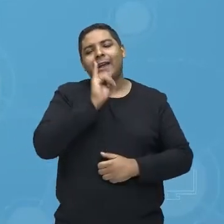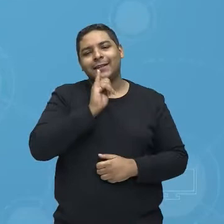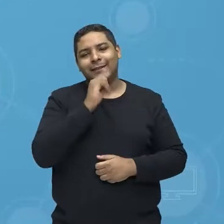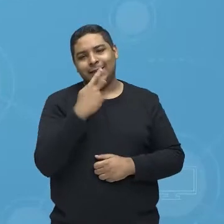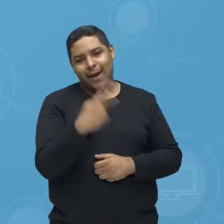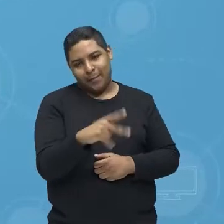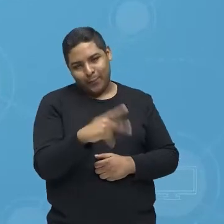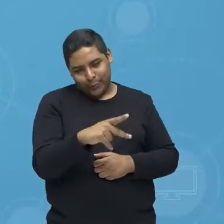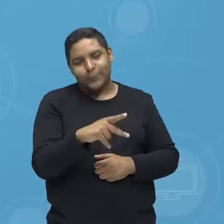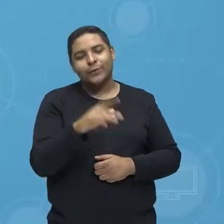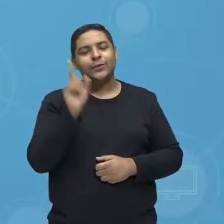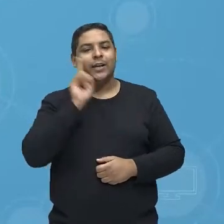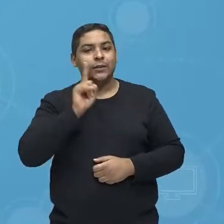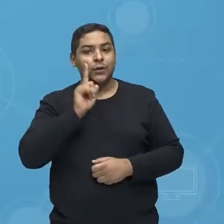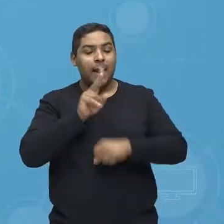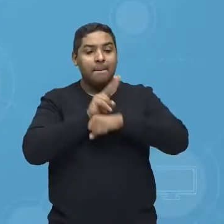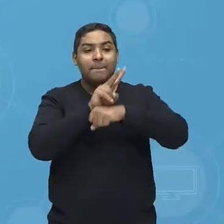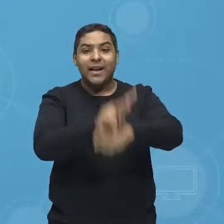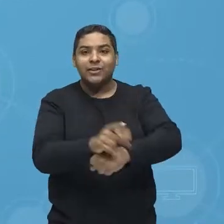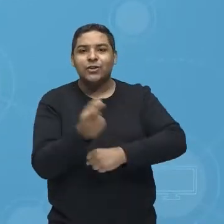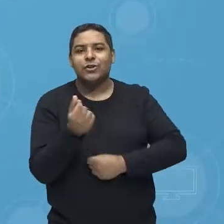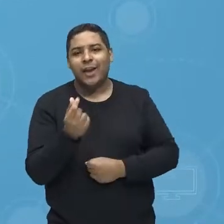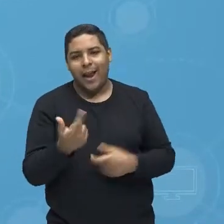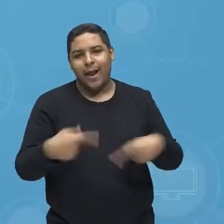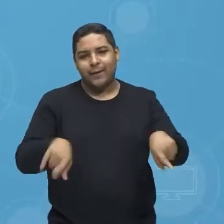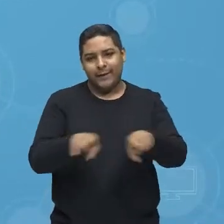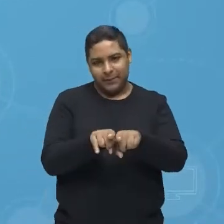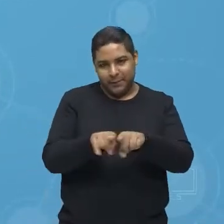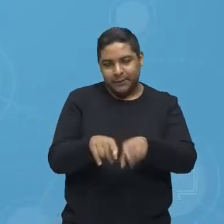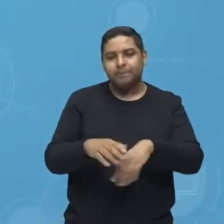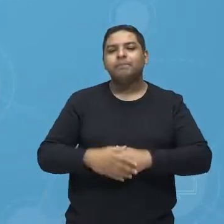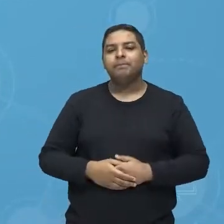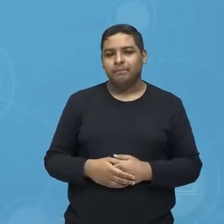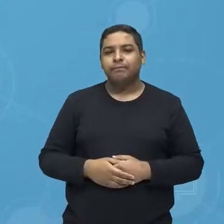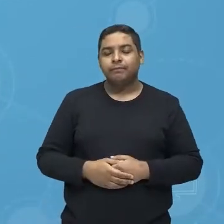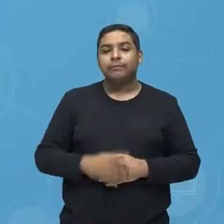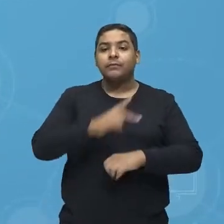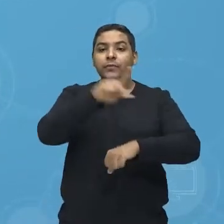emprestando dinheiro, né? Então, isso fez com que os